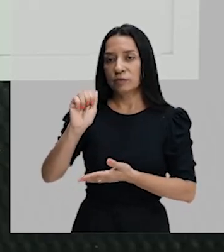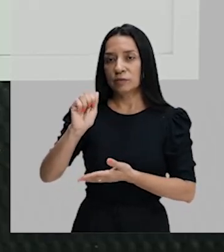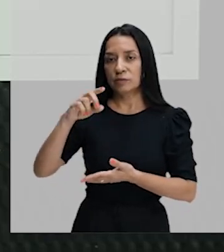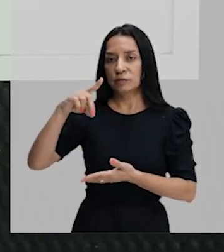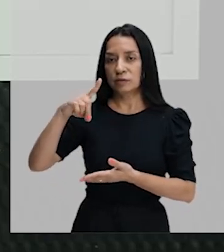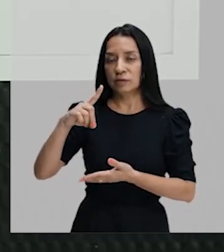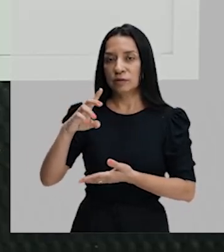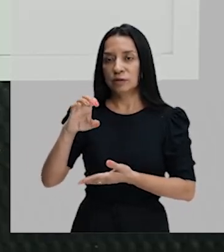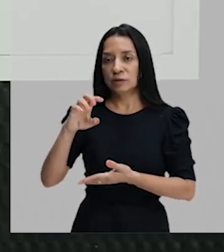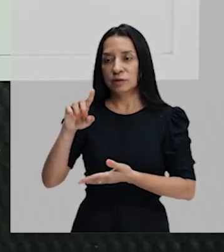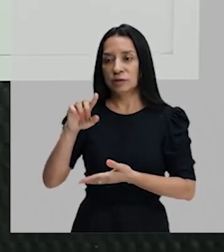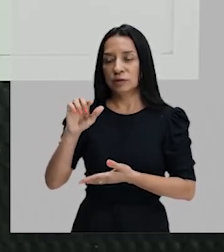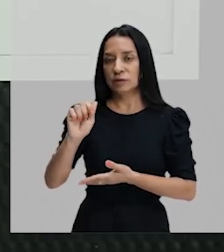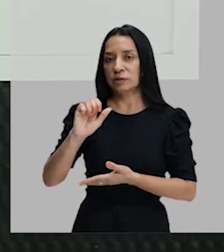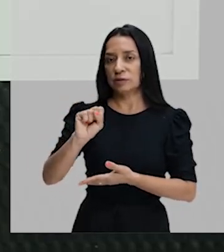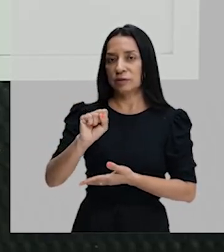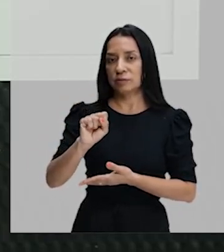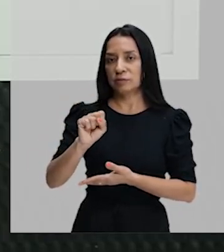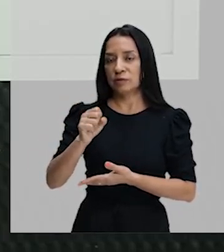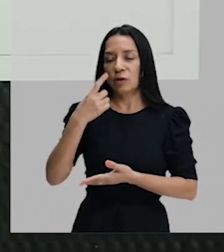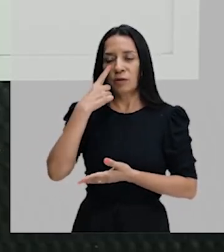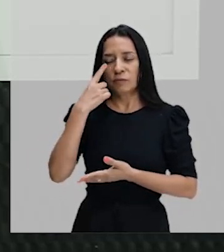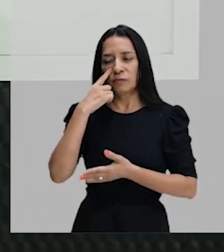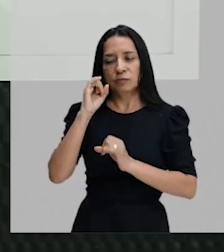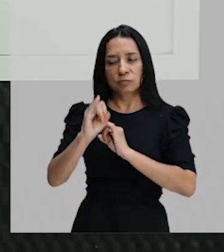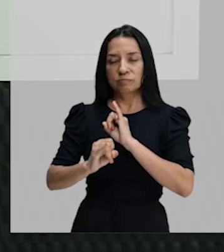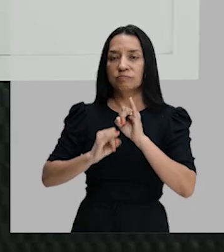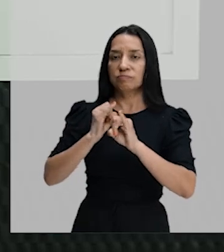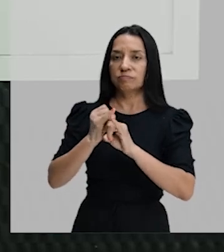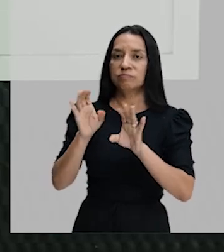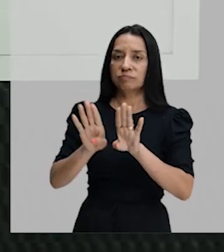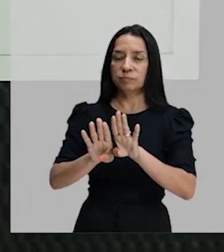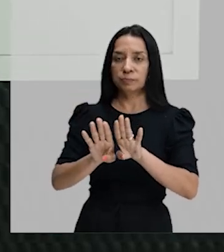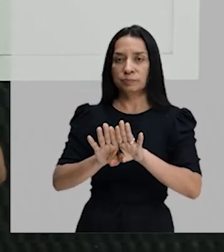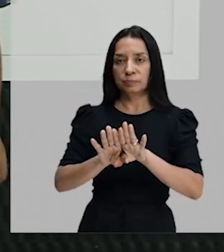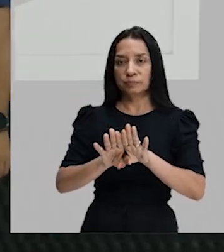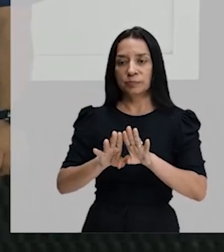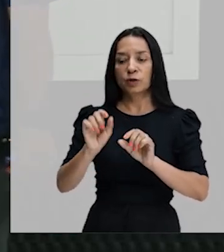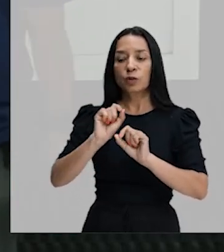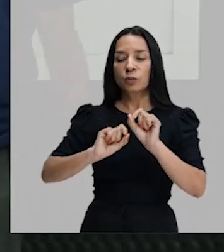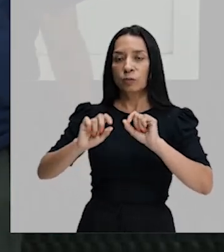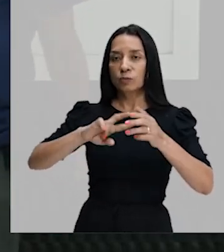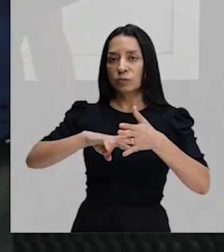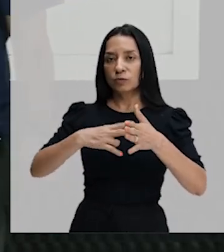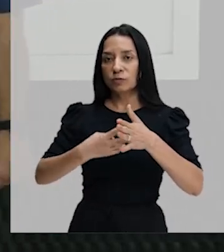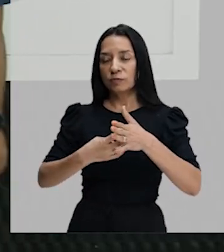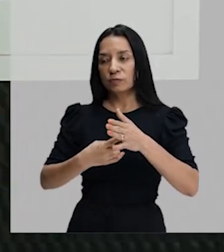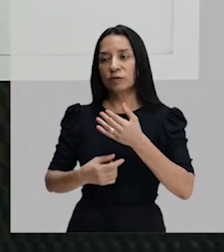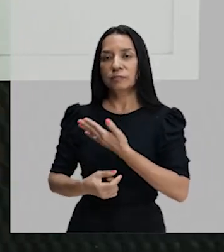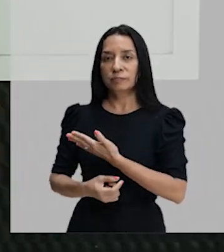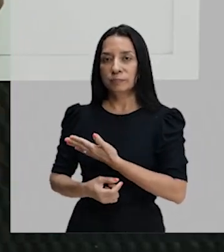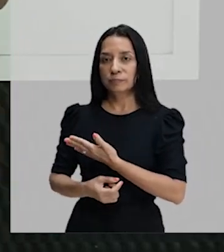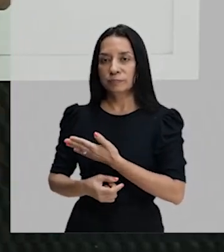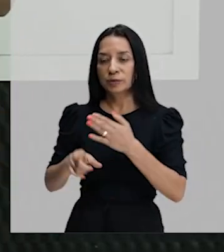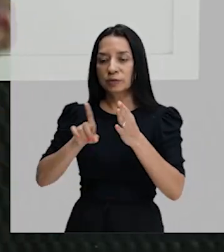com essa setinha em cima. Deve ter visto pela internet também, certo? Isso quer dizer que aquela grandeza em questão é